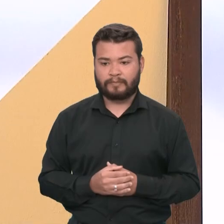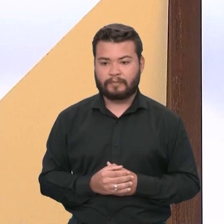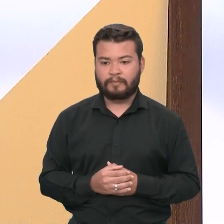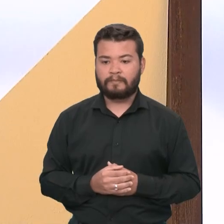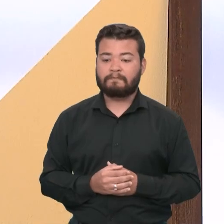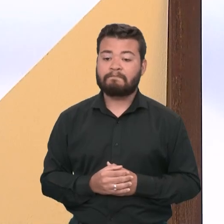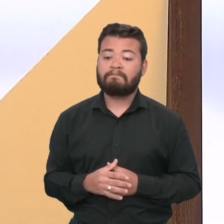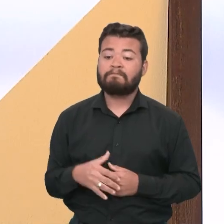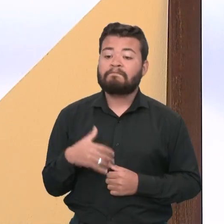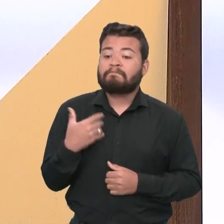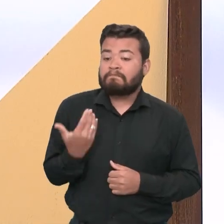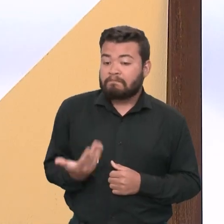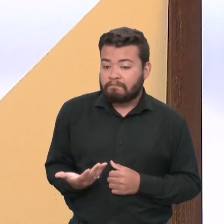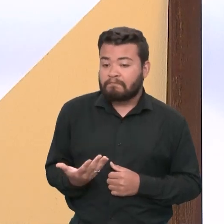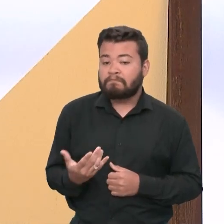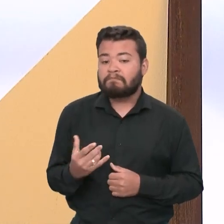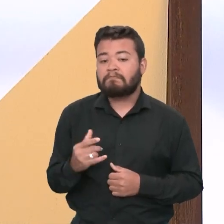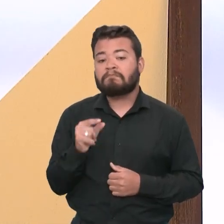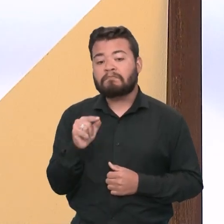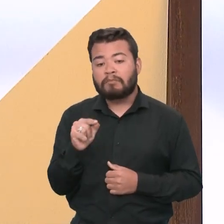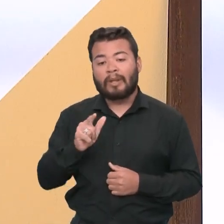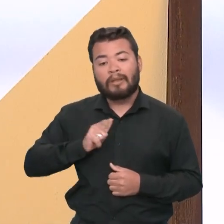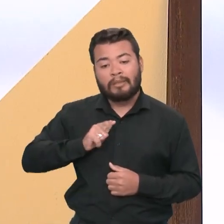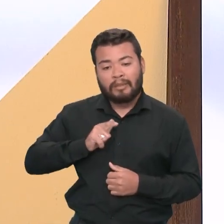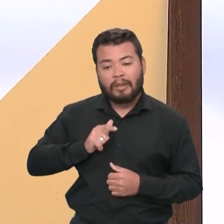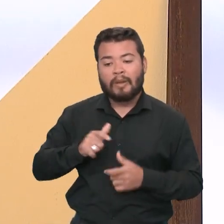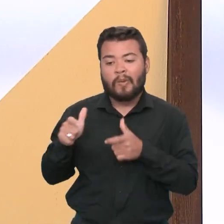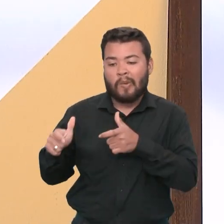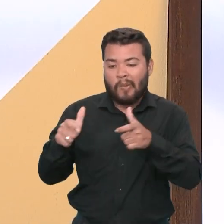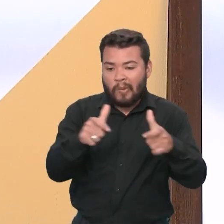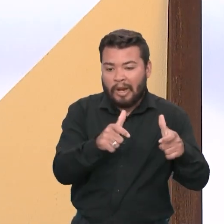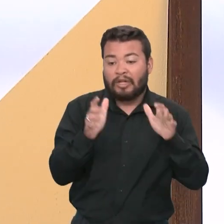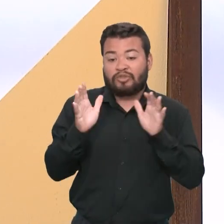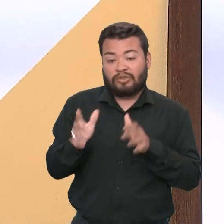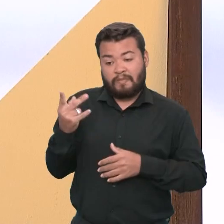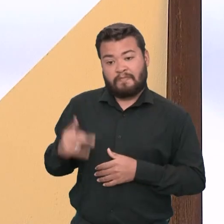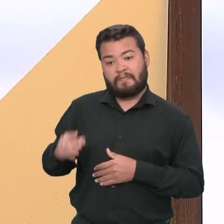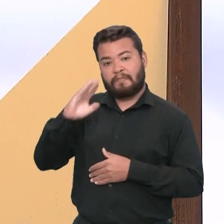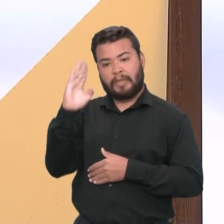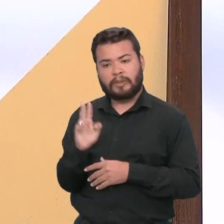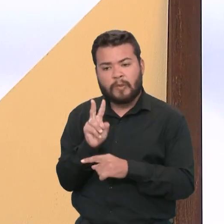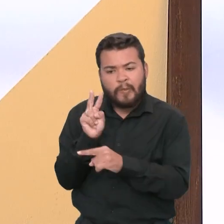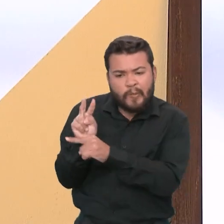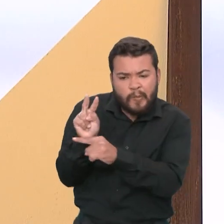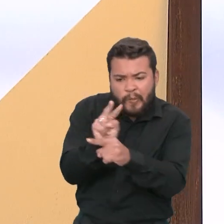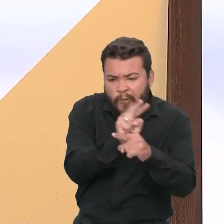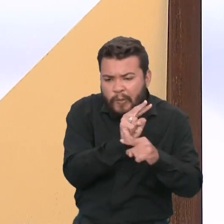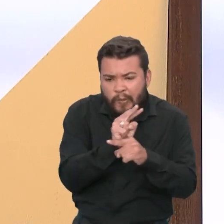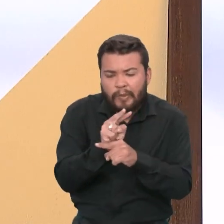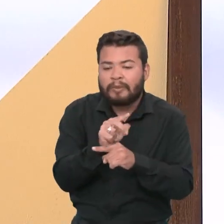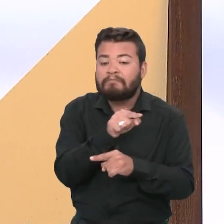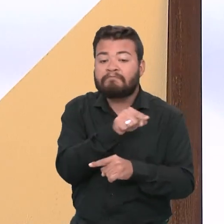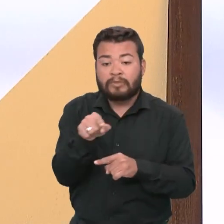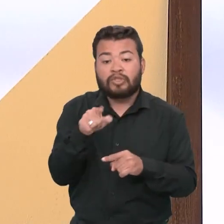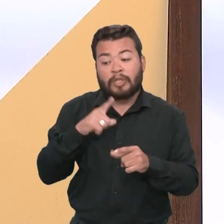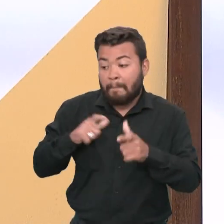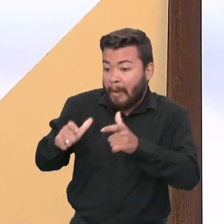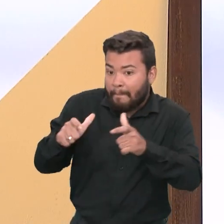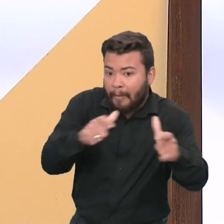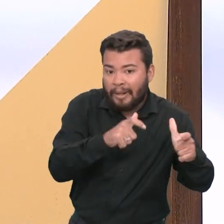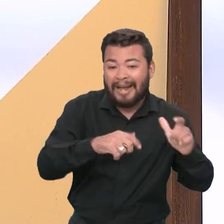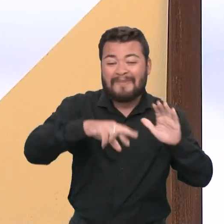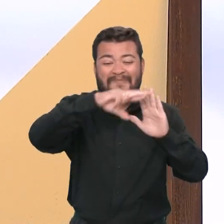em geral, o que a gente tem assim de terras protegidas aqui no Brasil não sempre tem critérios muito bons para